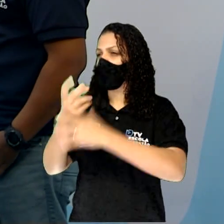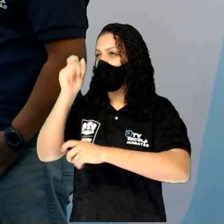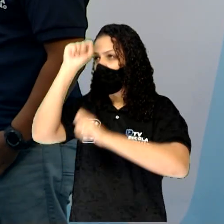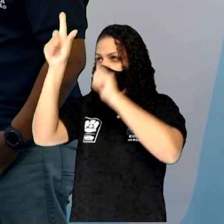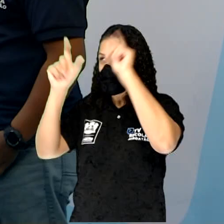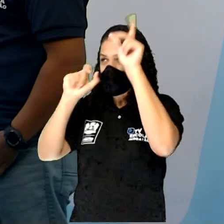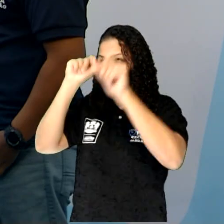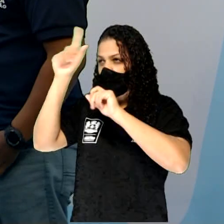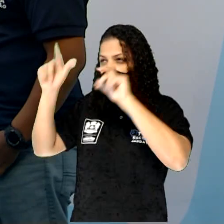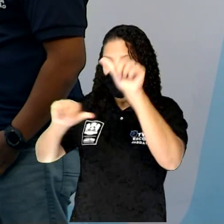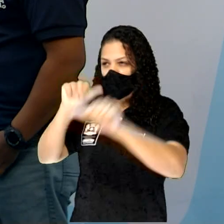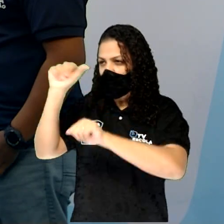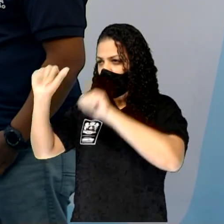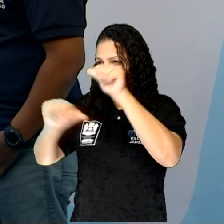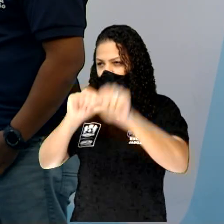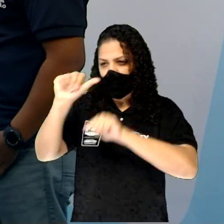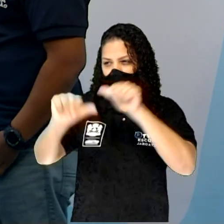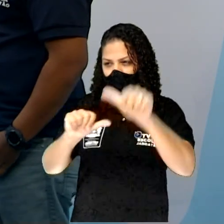revolucionárias.